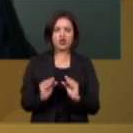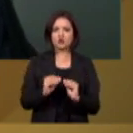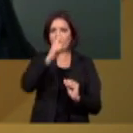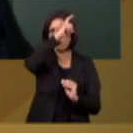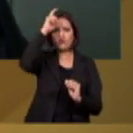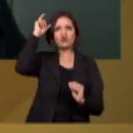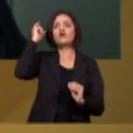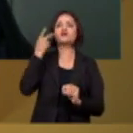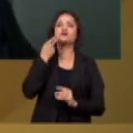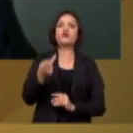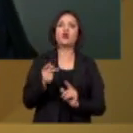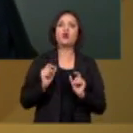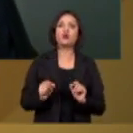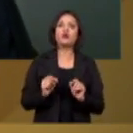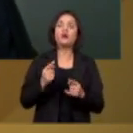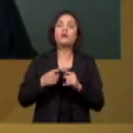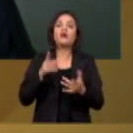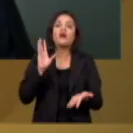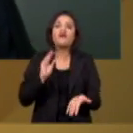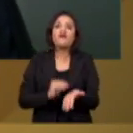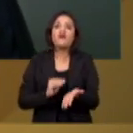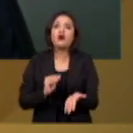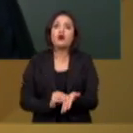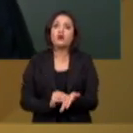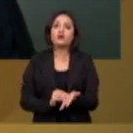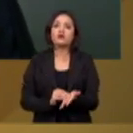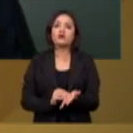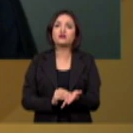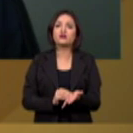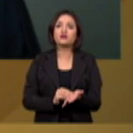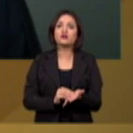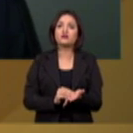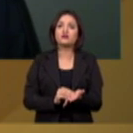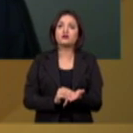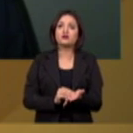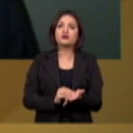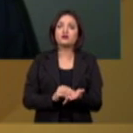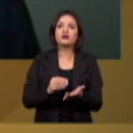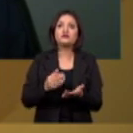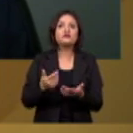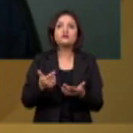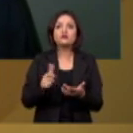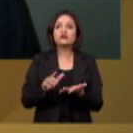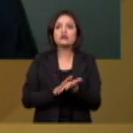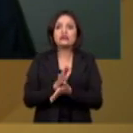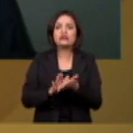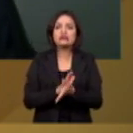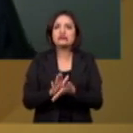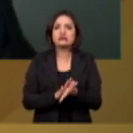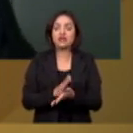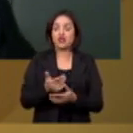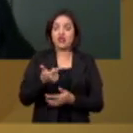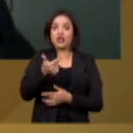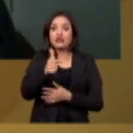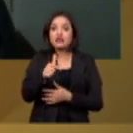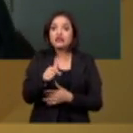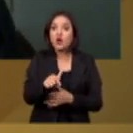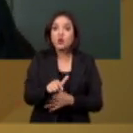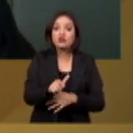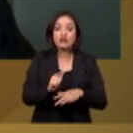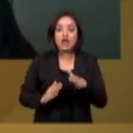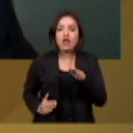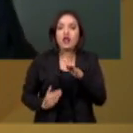segura renda pela ausência a utilidade de decisão a